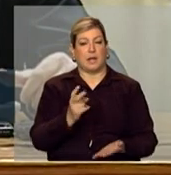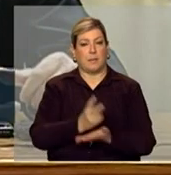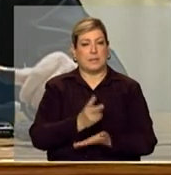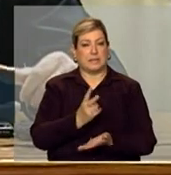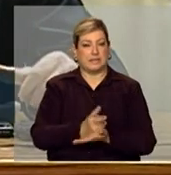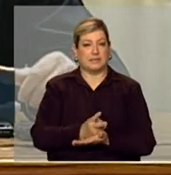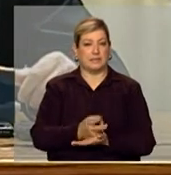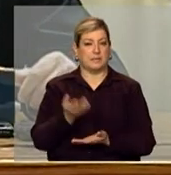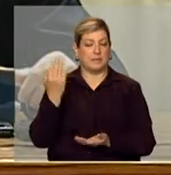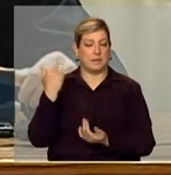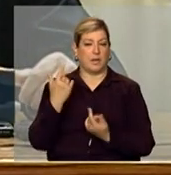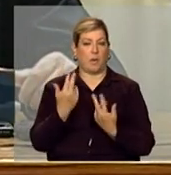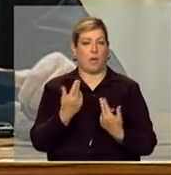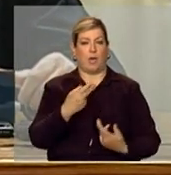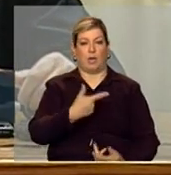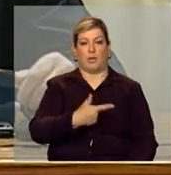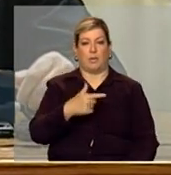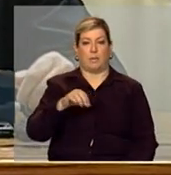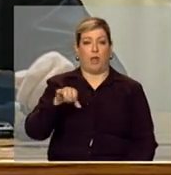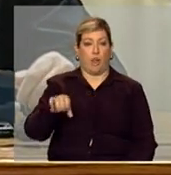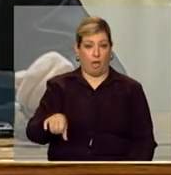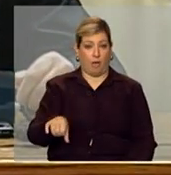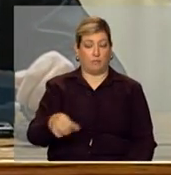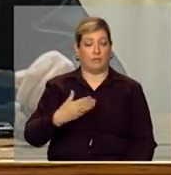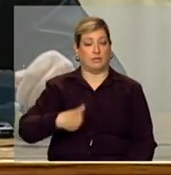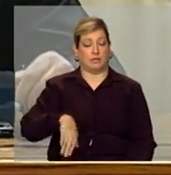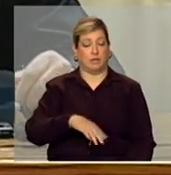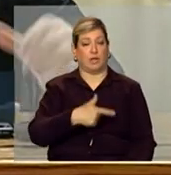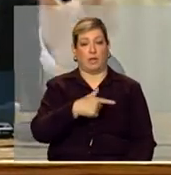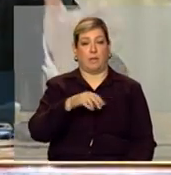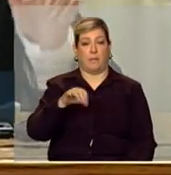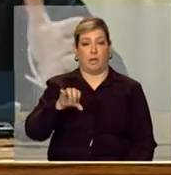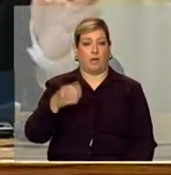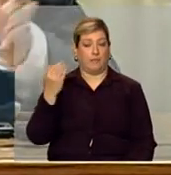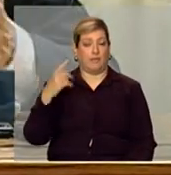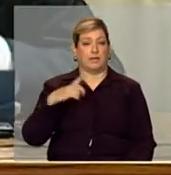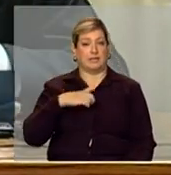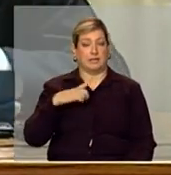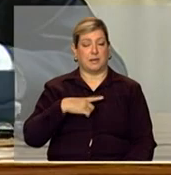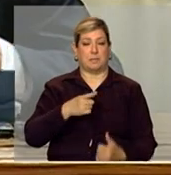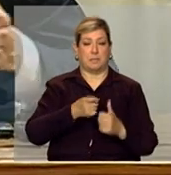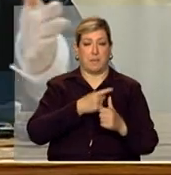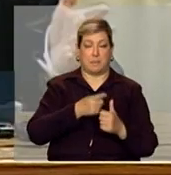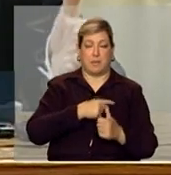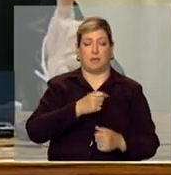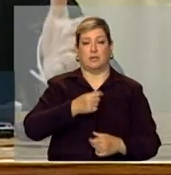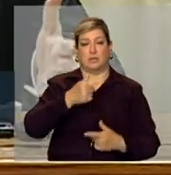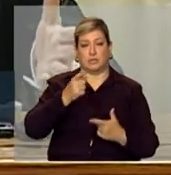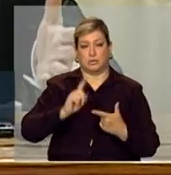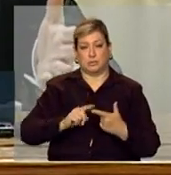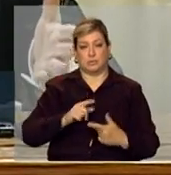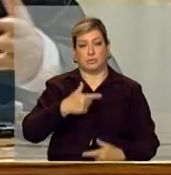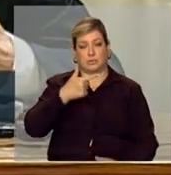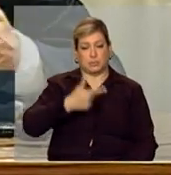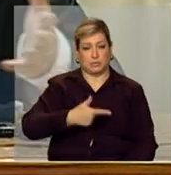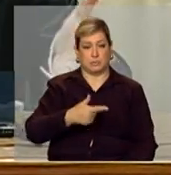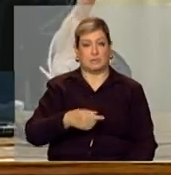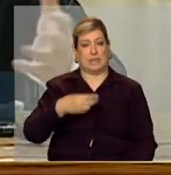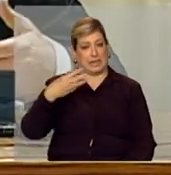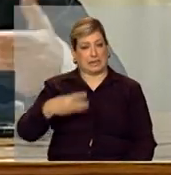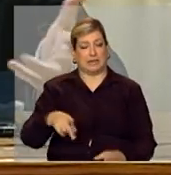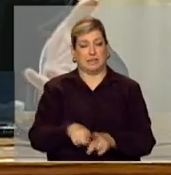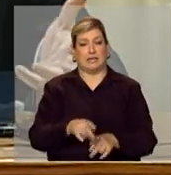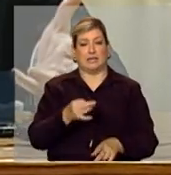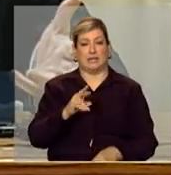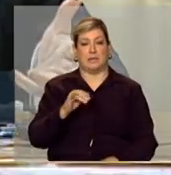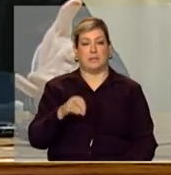tivemos em 2009 em 2009 nós tivemos primeiro segundo e terceiro trimestre um resultado negativo do